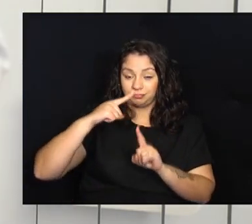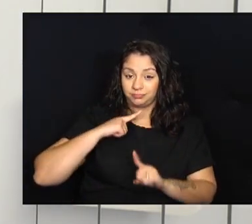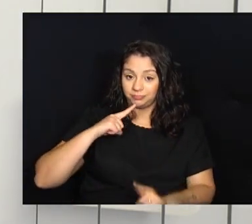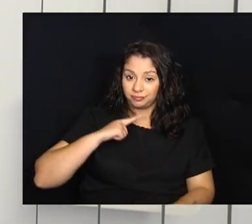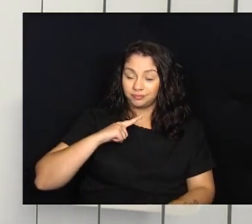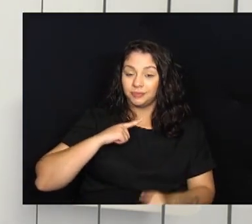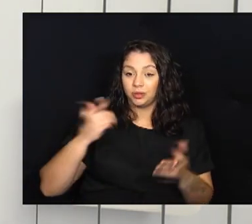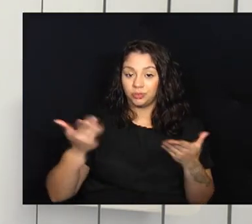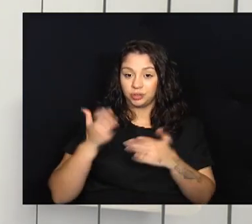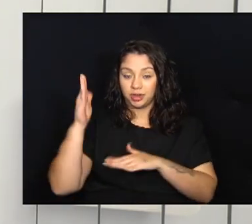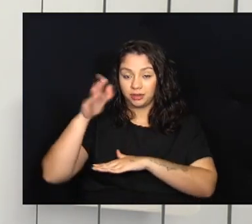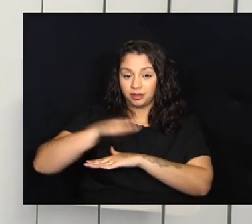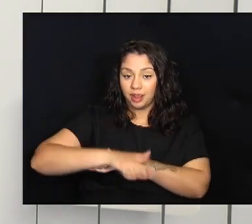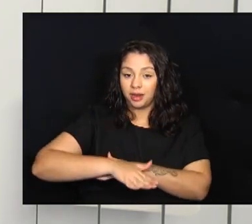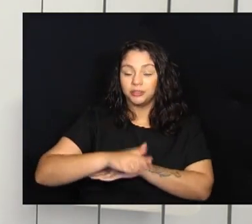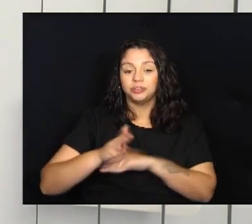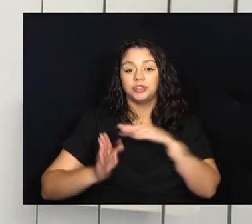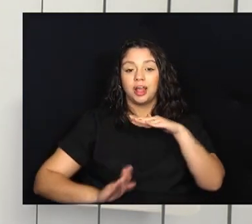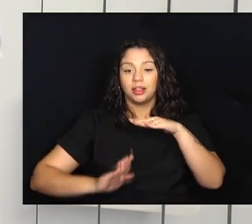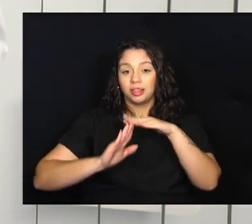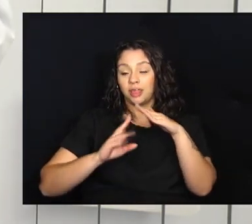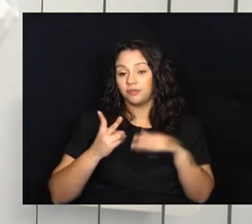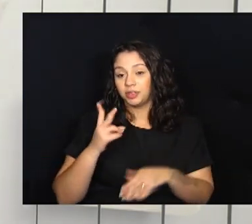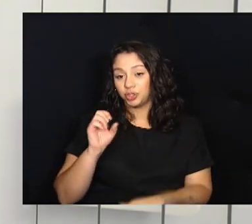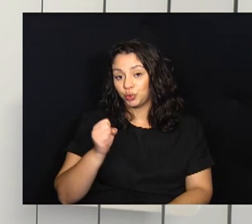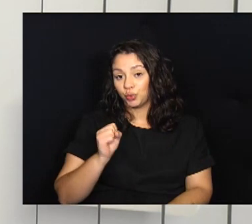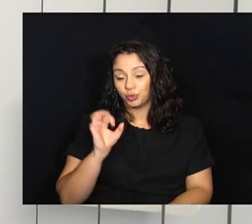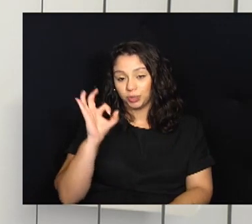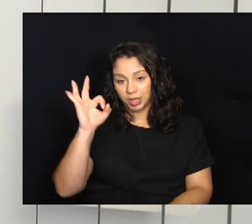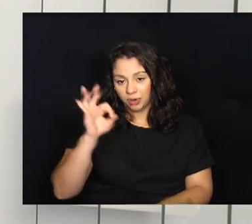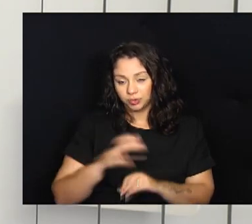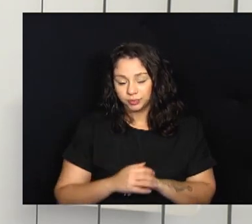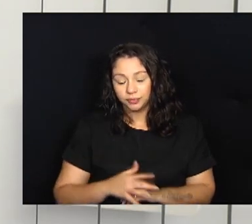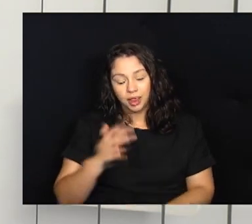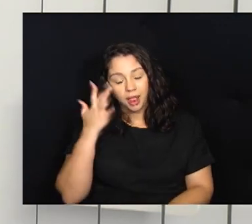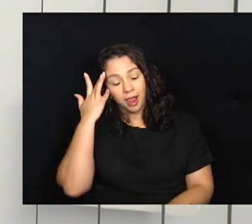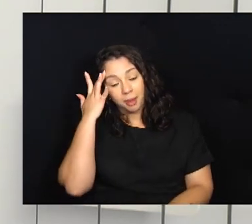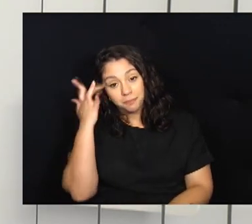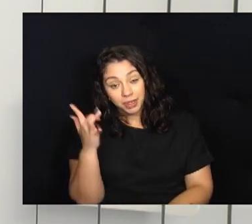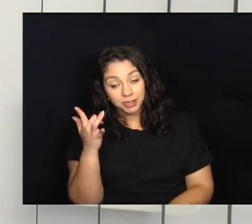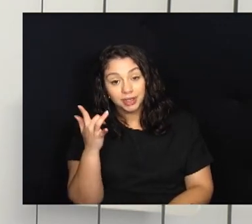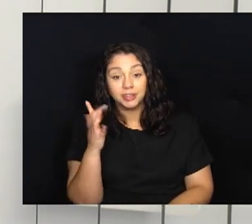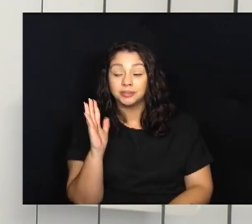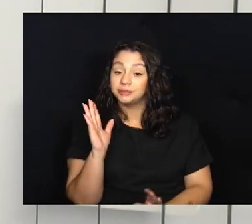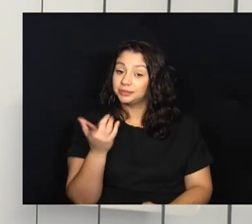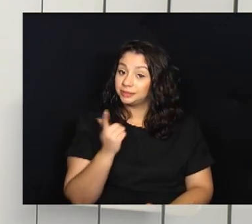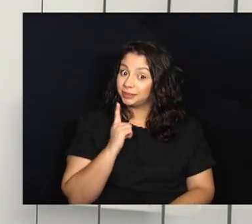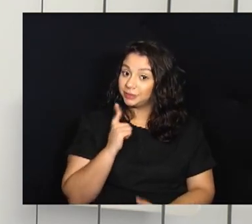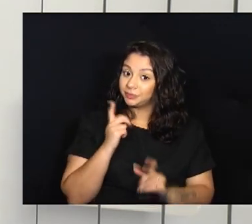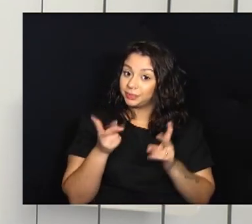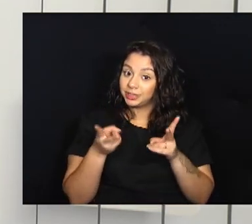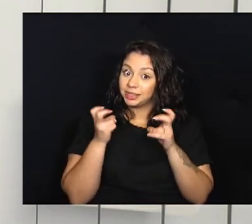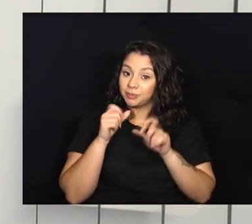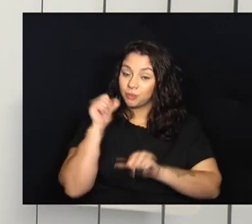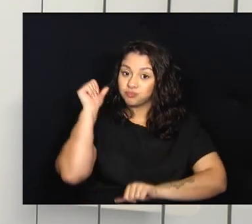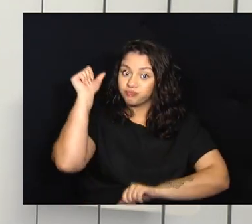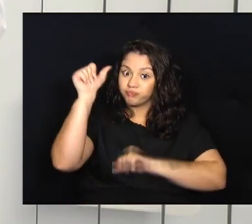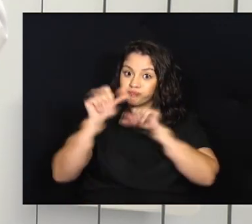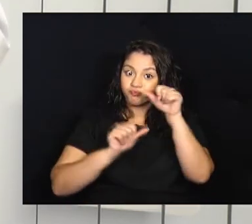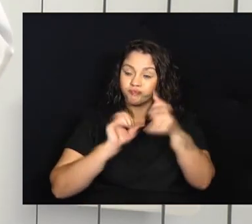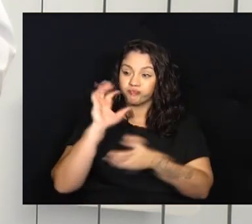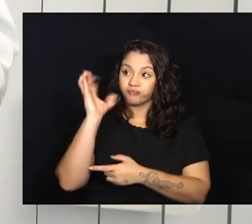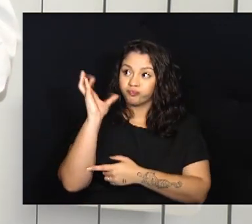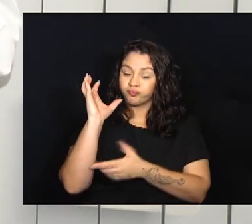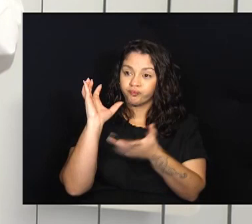tarde, podendo chegar aos 28 graus. Para amanhã, a gente já deve perceber uma mudança no tempo,